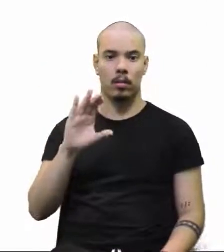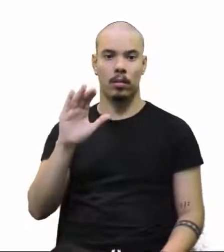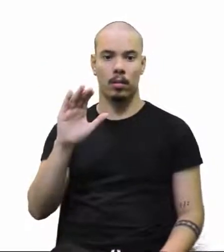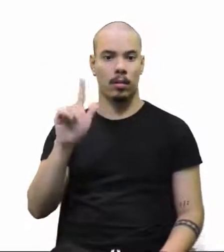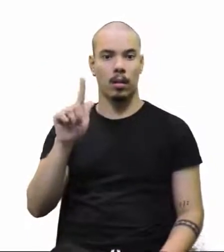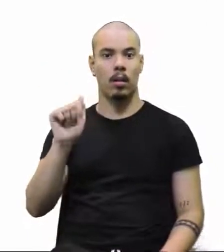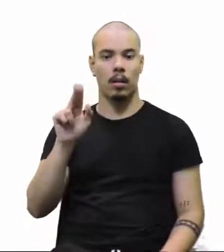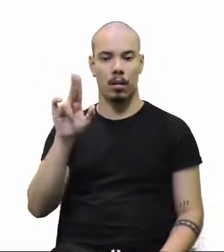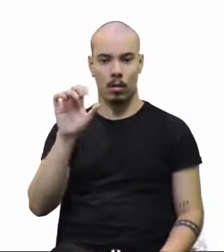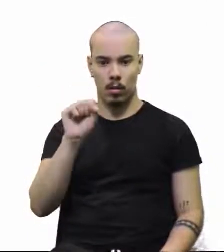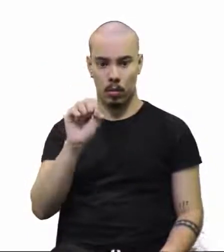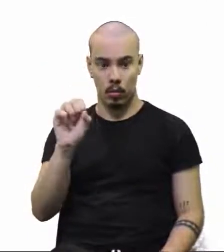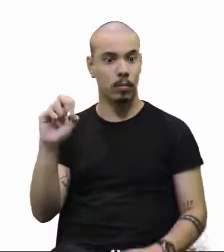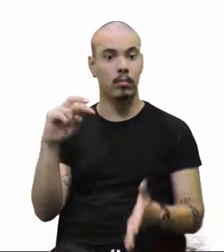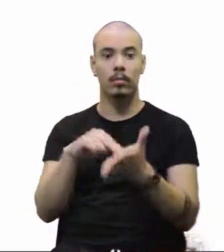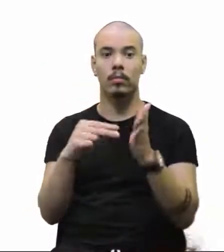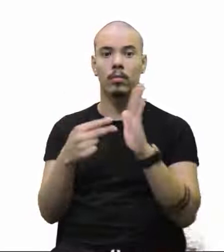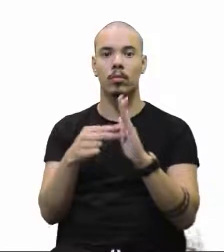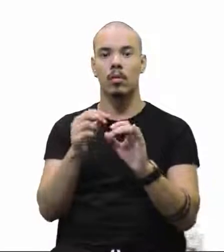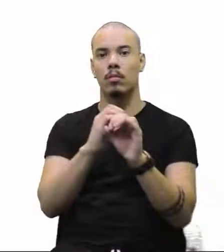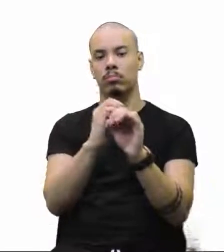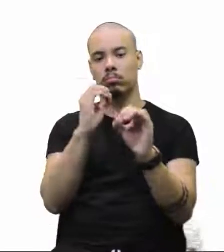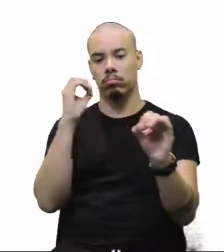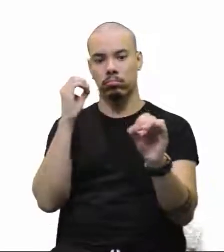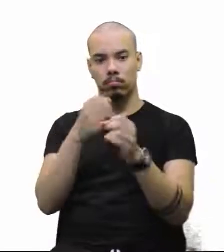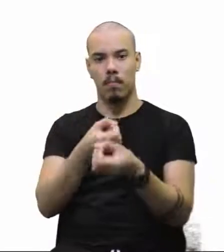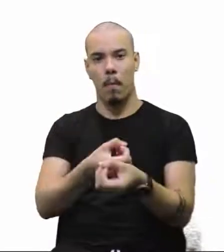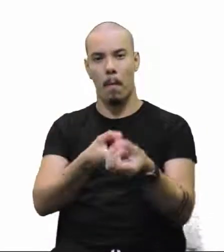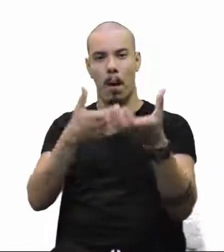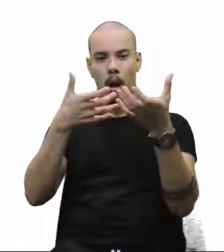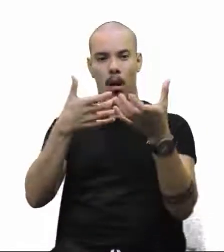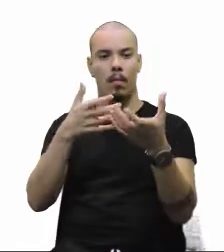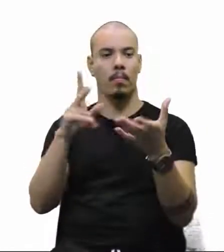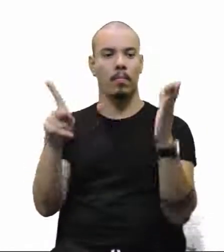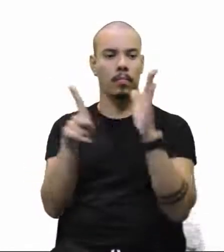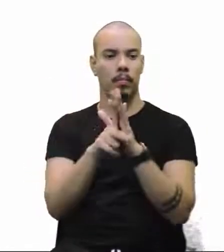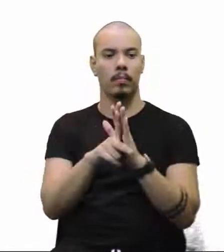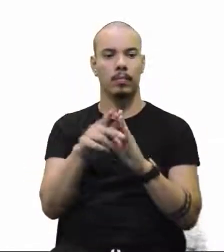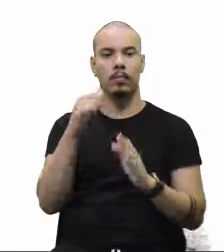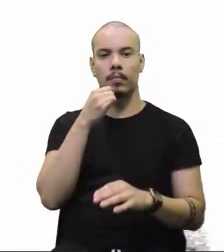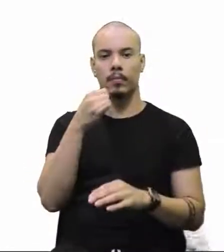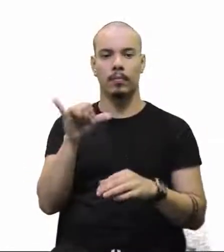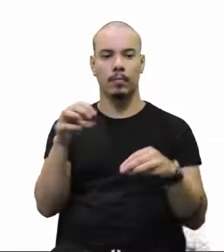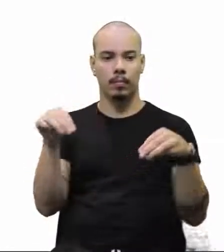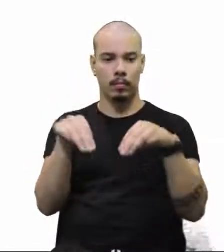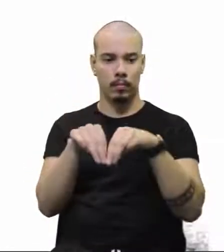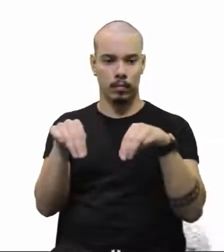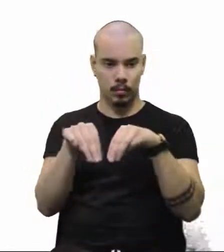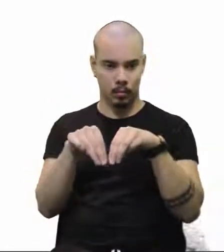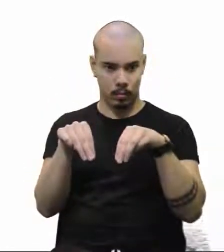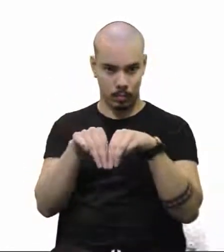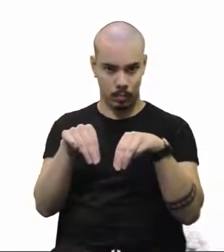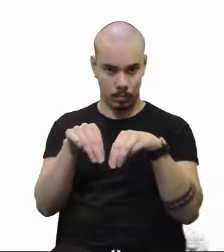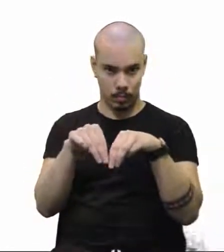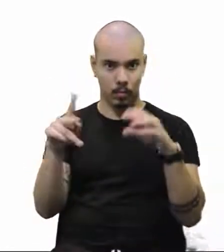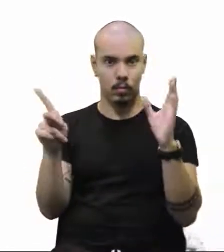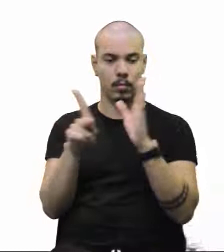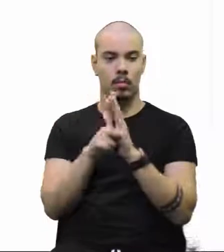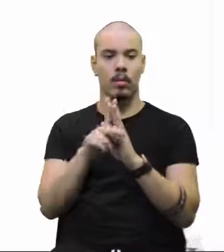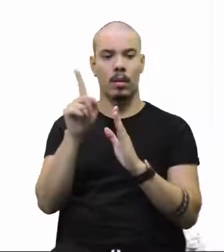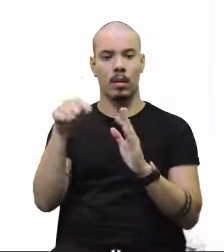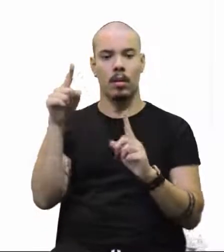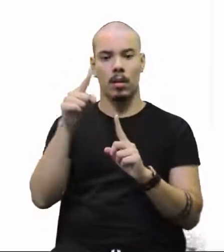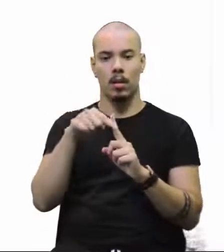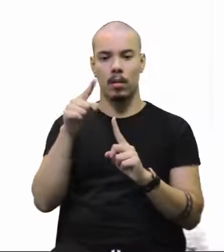canhão, ou, no caso, né? O canhão de gás é o canhão eletromagnético, deixa eu mudar por aqui. É um tipo